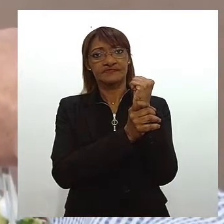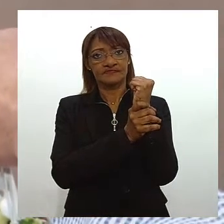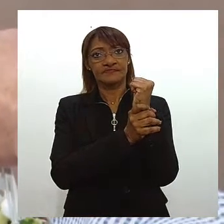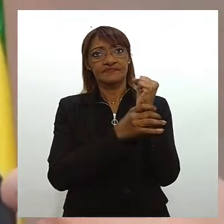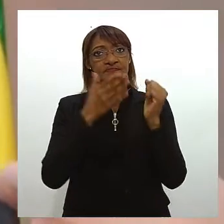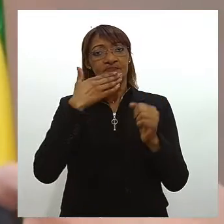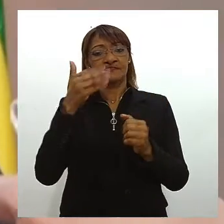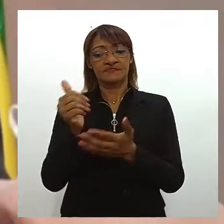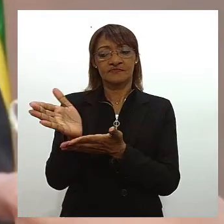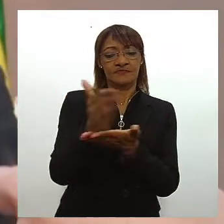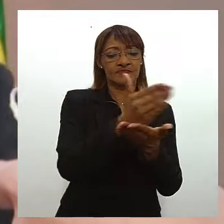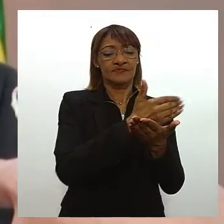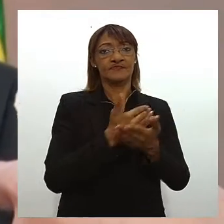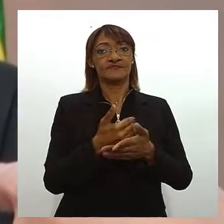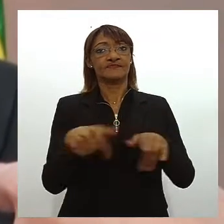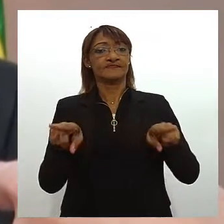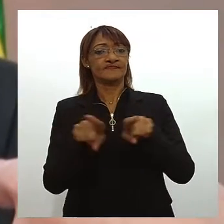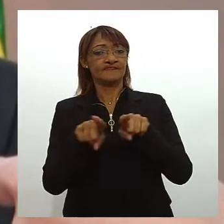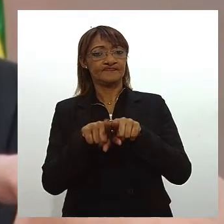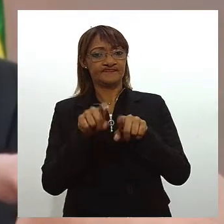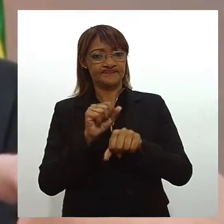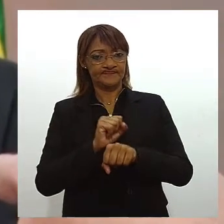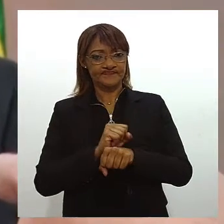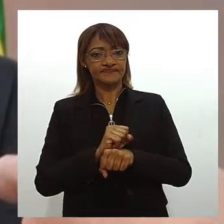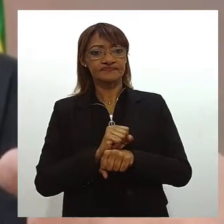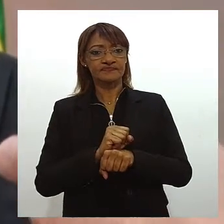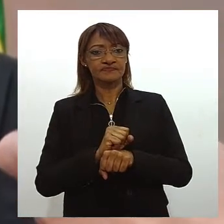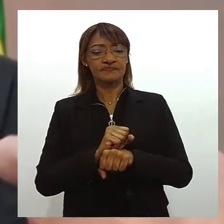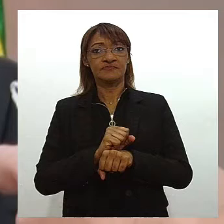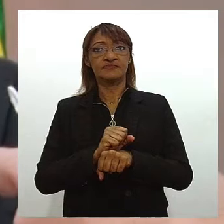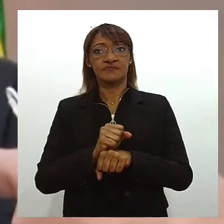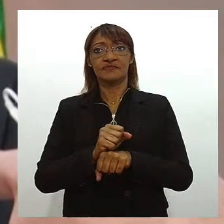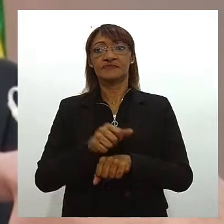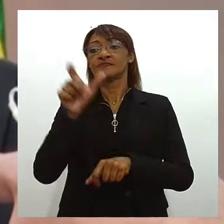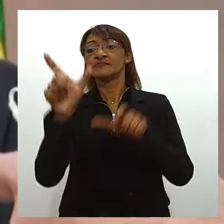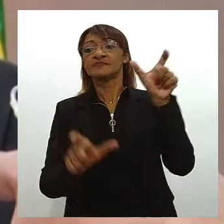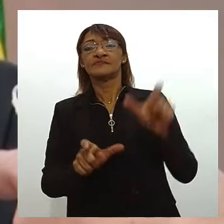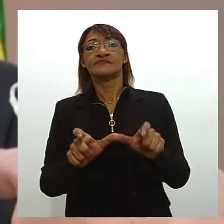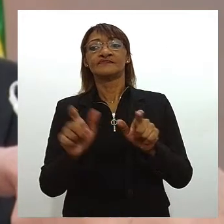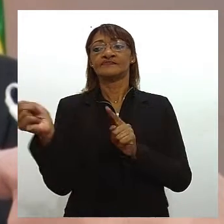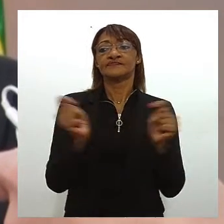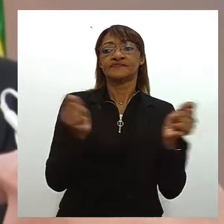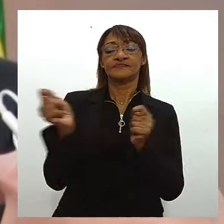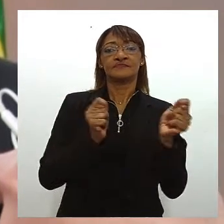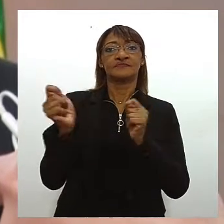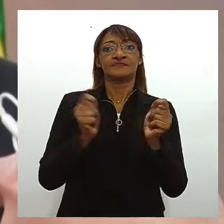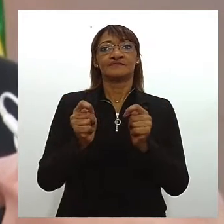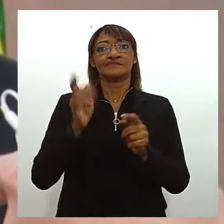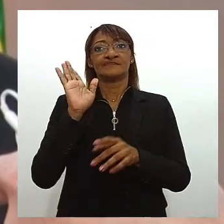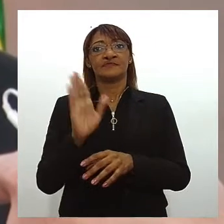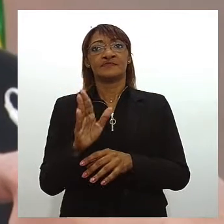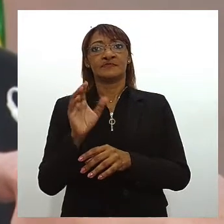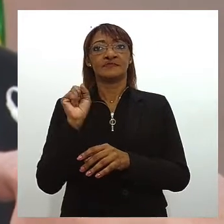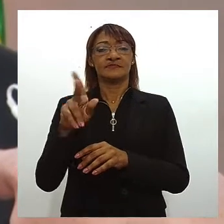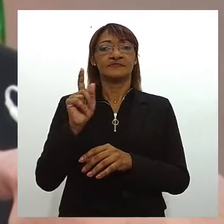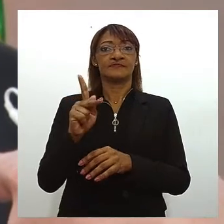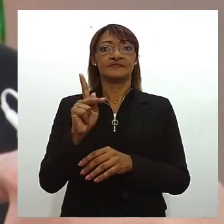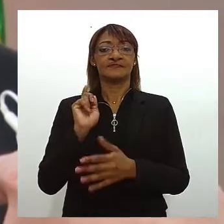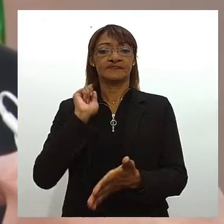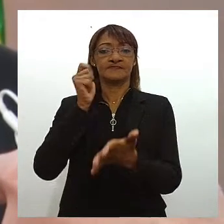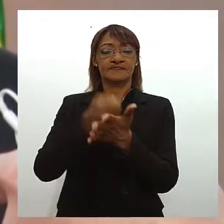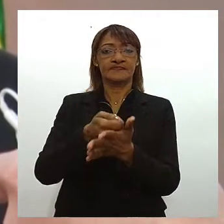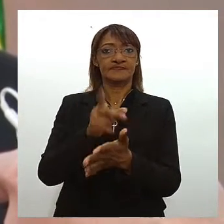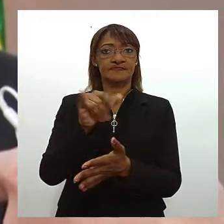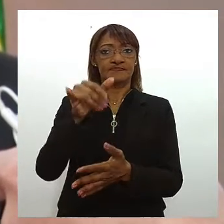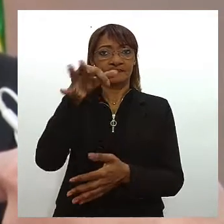da arrecadação e também absolutamente interessada no controle do déficit previdenciário e na garantia do pagamento do benefício,